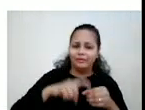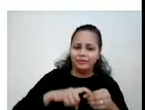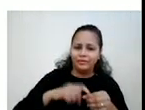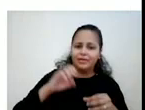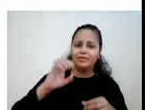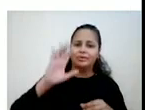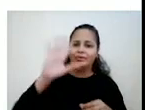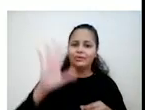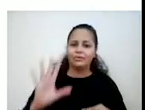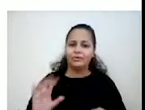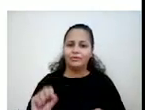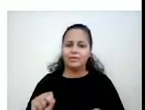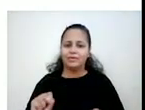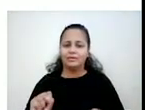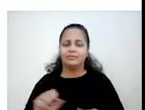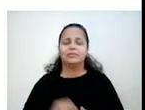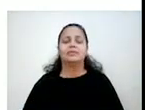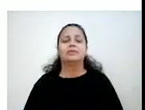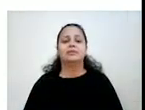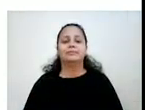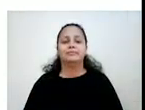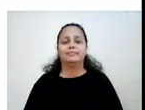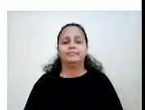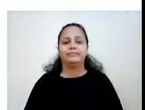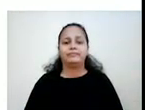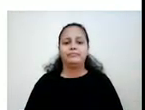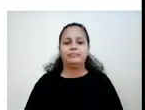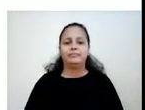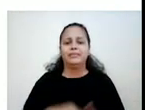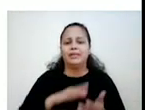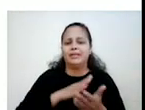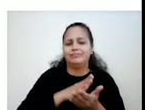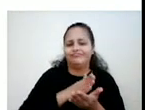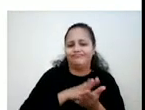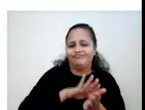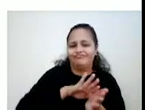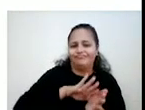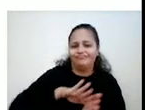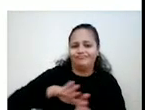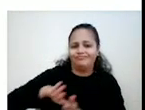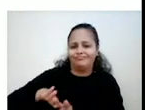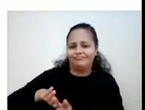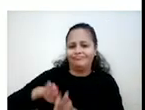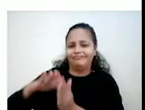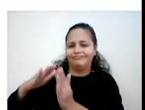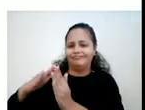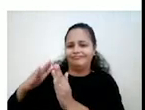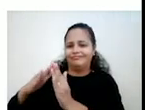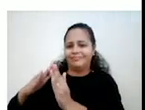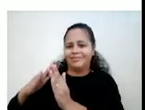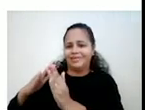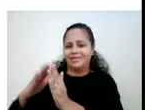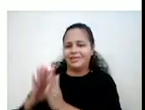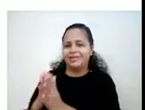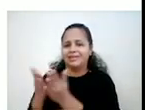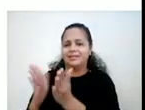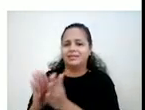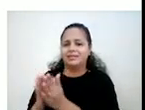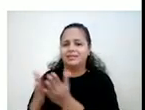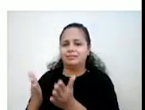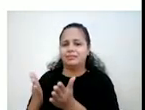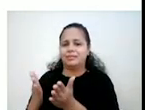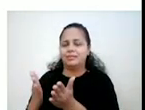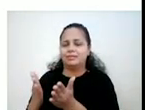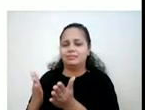afrodescendentes. Essa situação empurrava essas populações para moradias precárias,